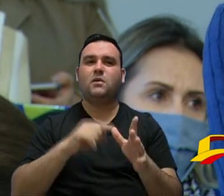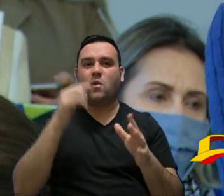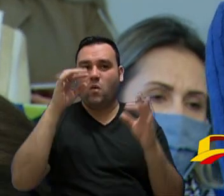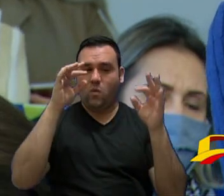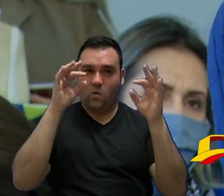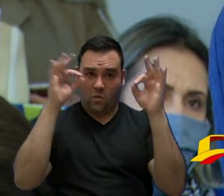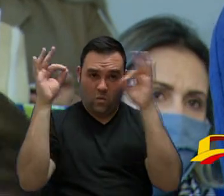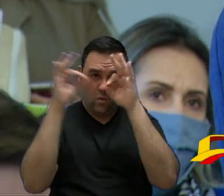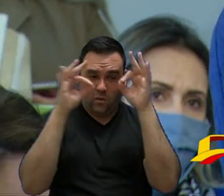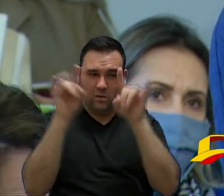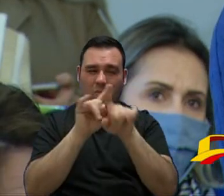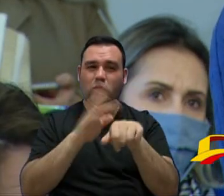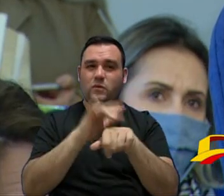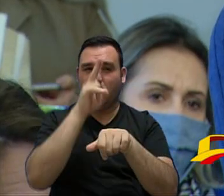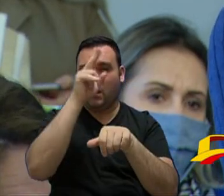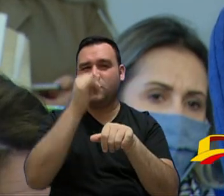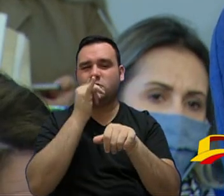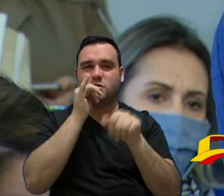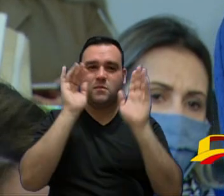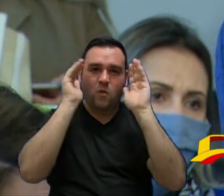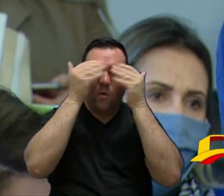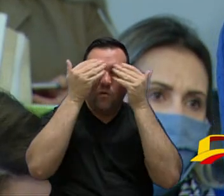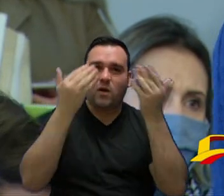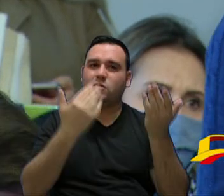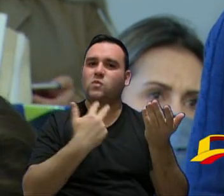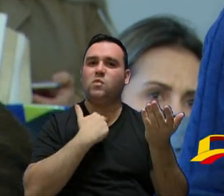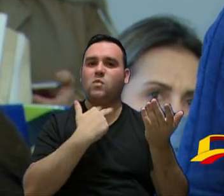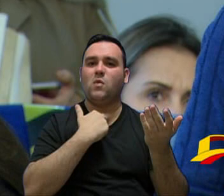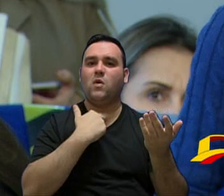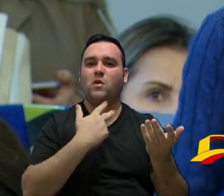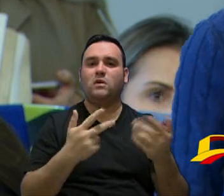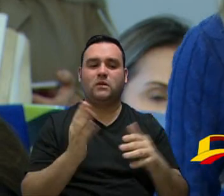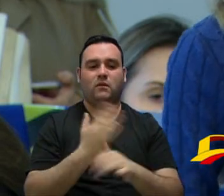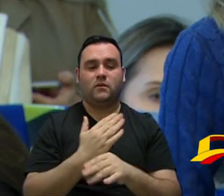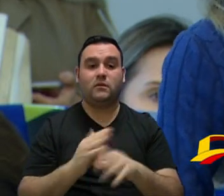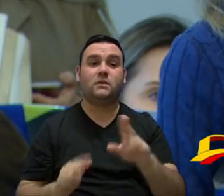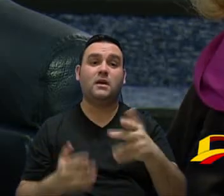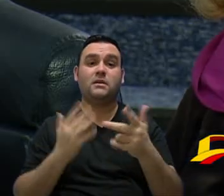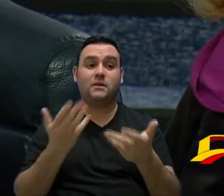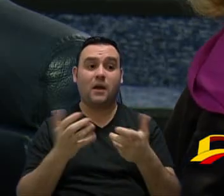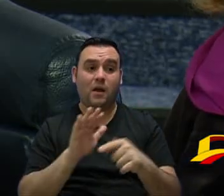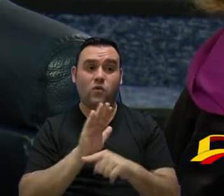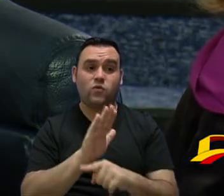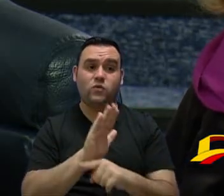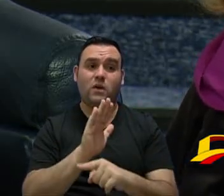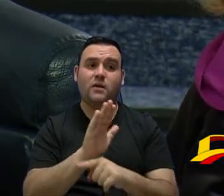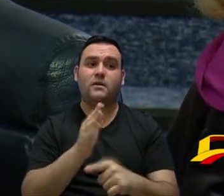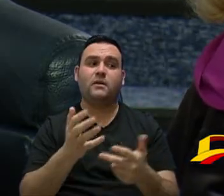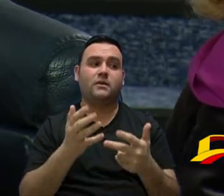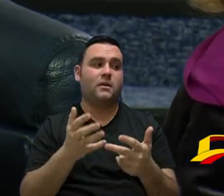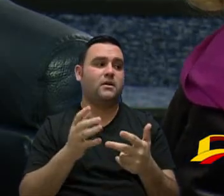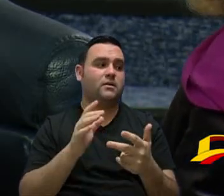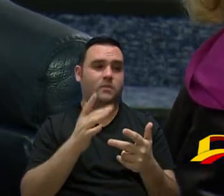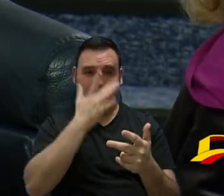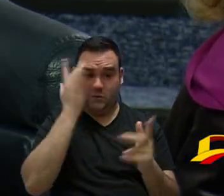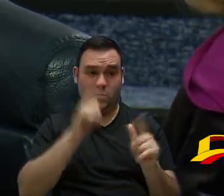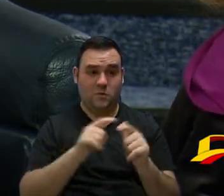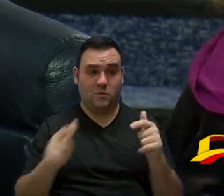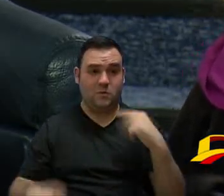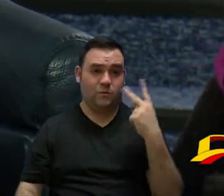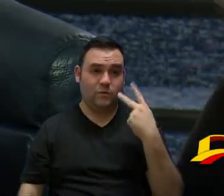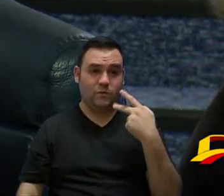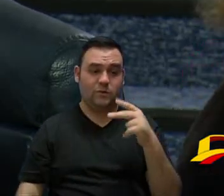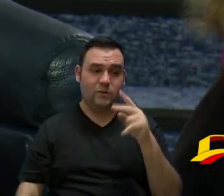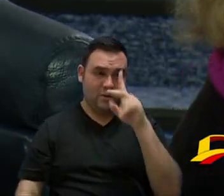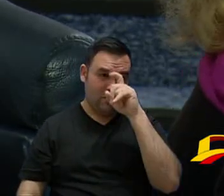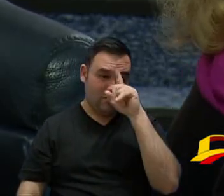oftalmologia com a doenças graves como catarata que não pode ficar sem nós queremos ajudar mas gostariamos aqui acho que a maioria dos